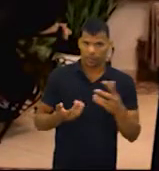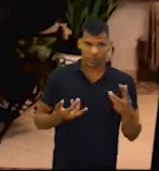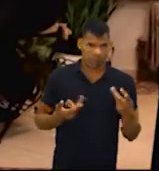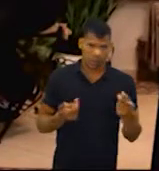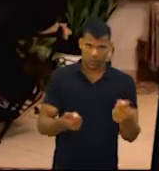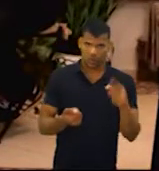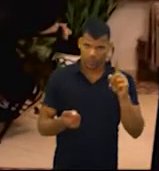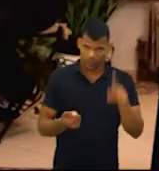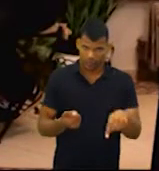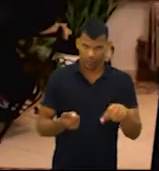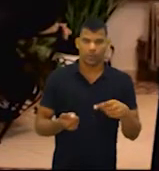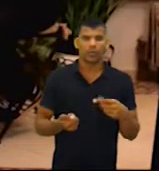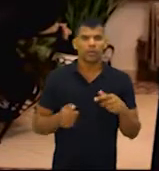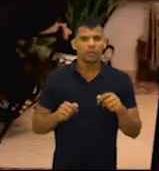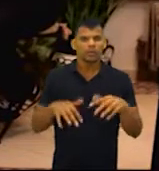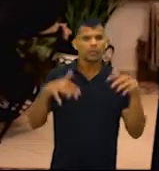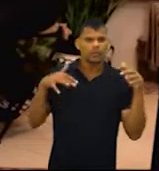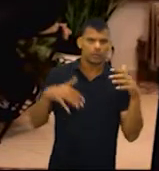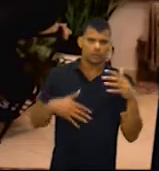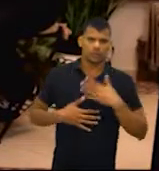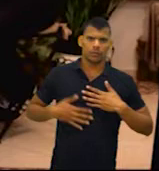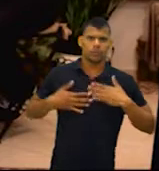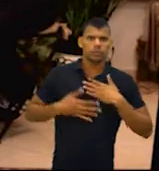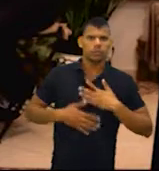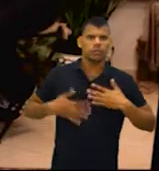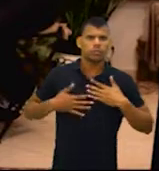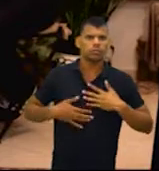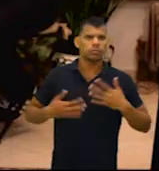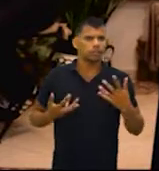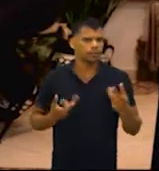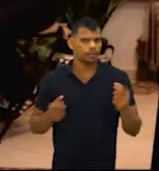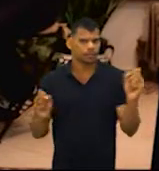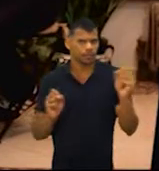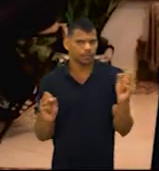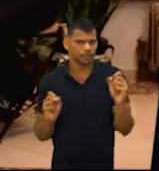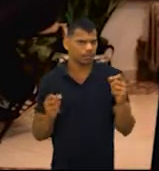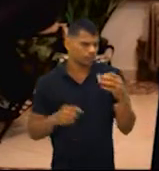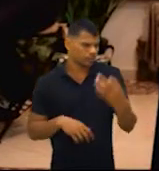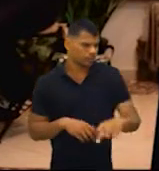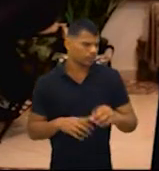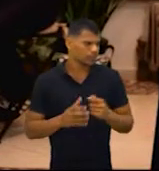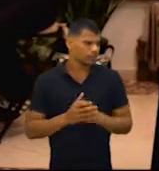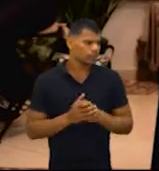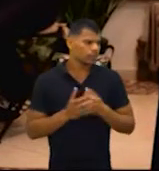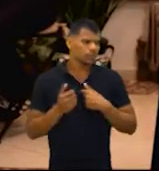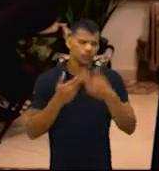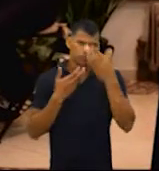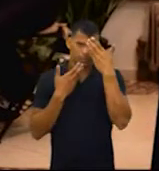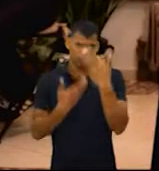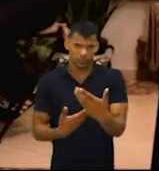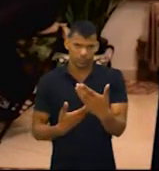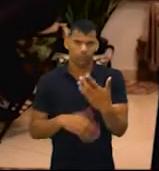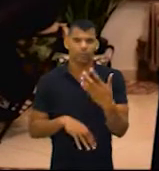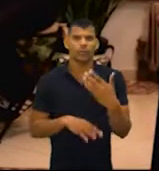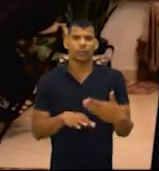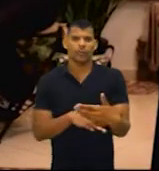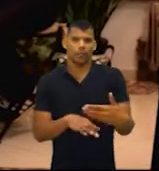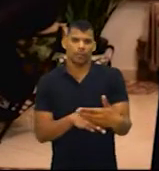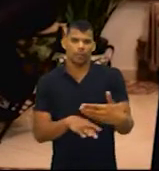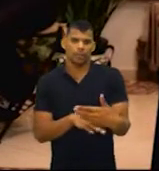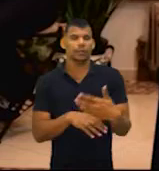grande honra recebê-lo. Você é uma pessoa muito simpática, de uma energia maravilhosa. O seu show